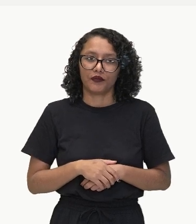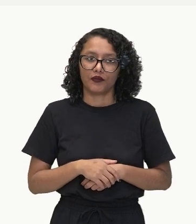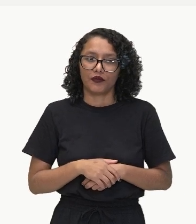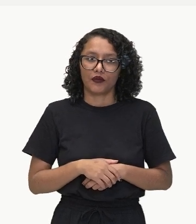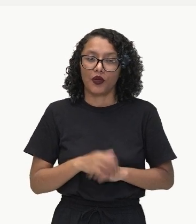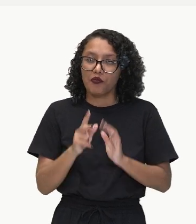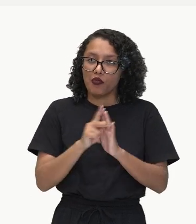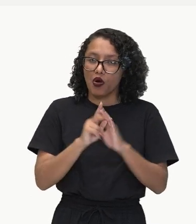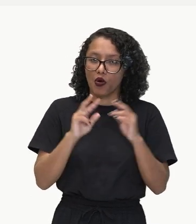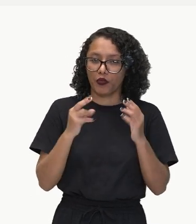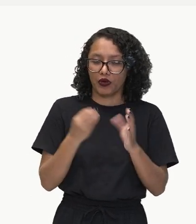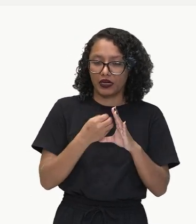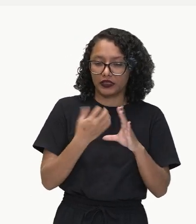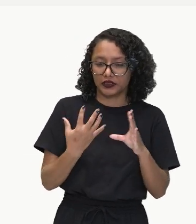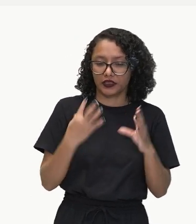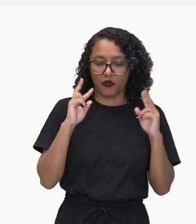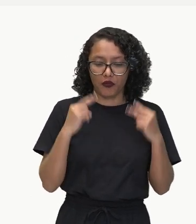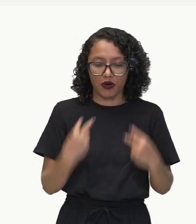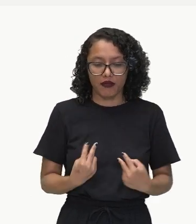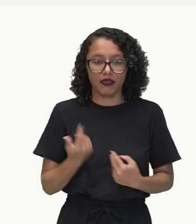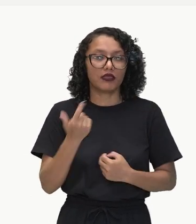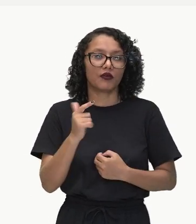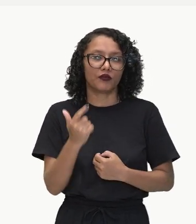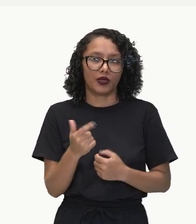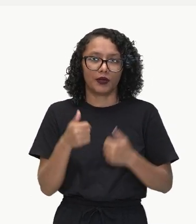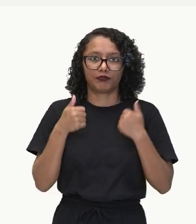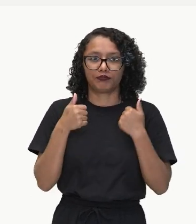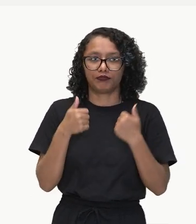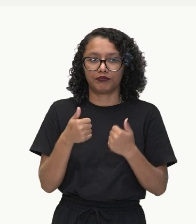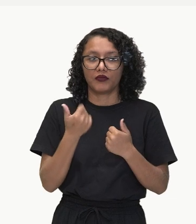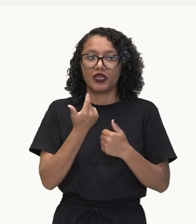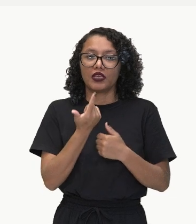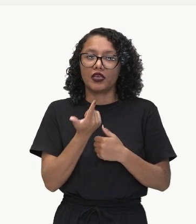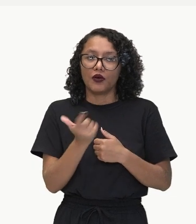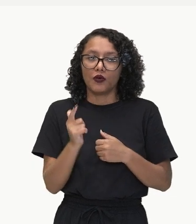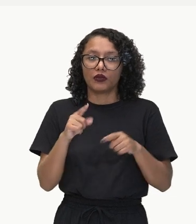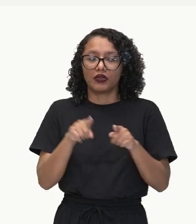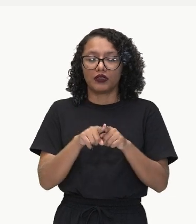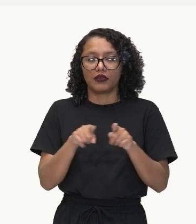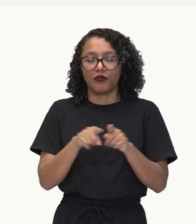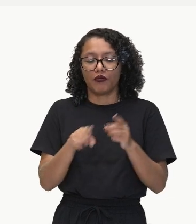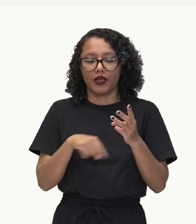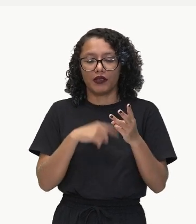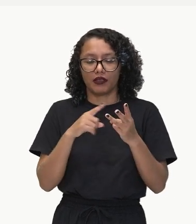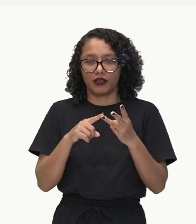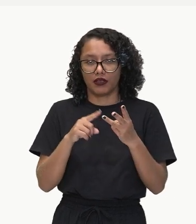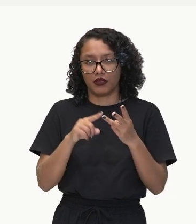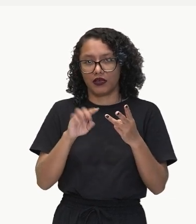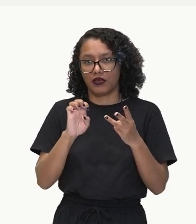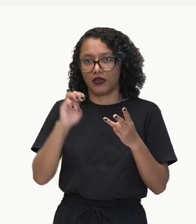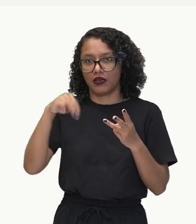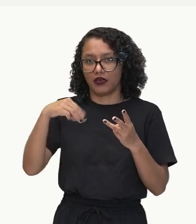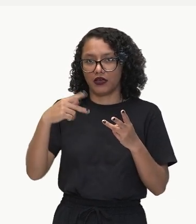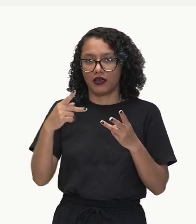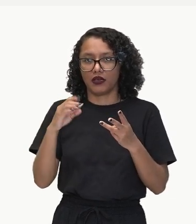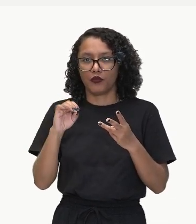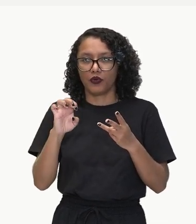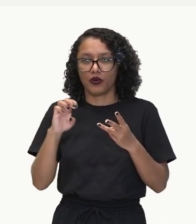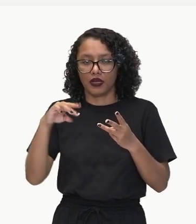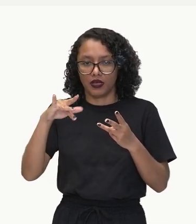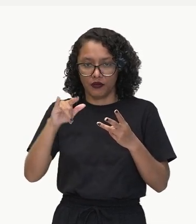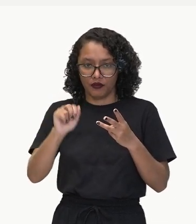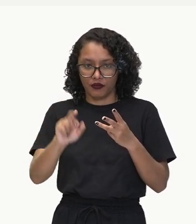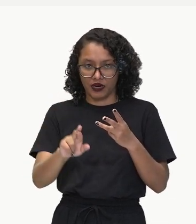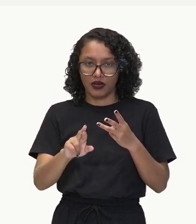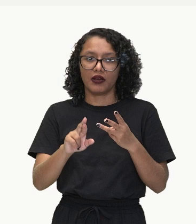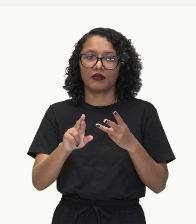despersonalizado também, exatamente. E também temos aí a palavra empoemar, que ele transforma aí um verbo, o poema,